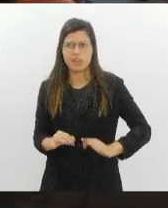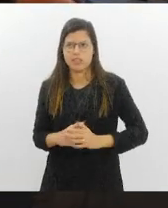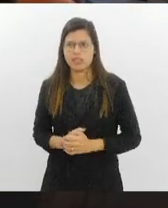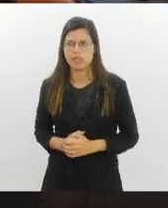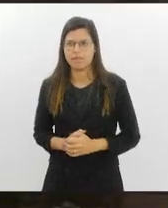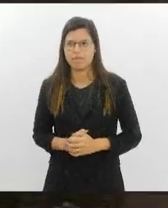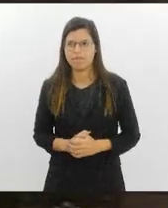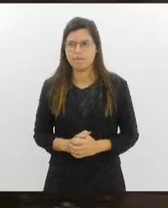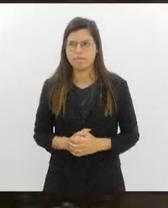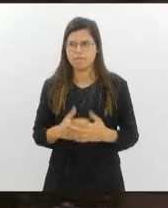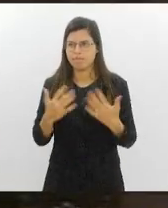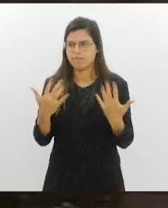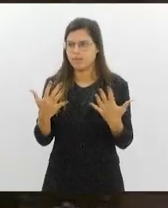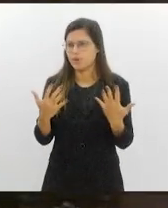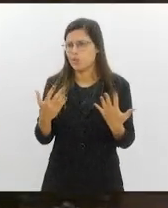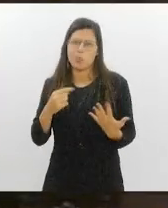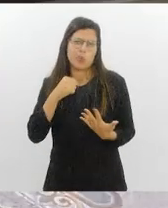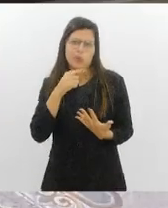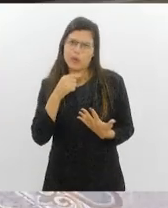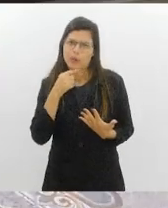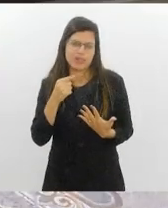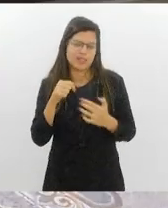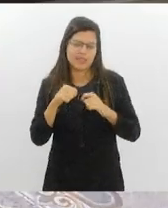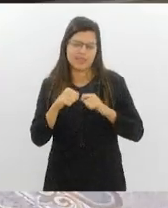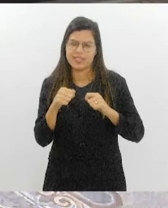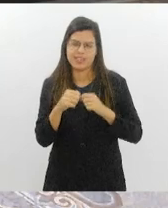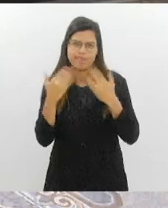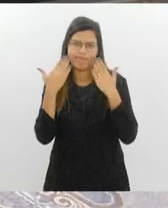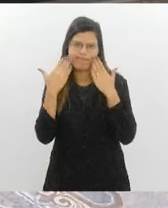que isso tudo não seria possível.